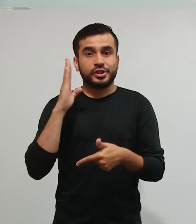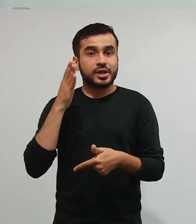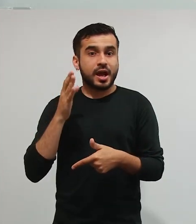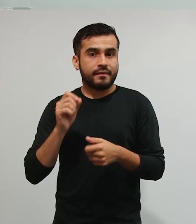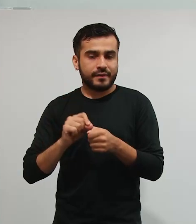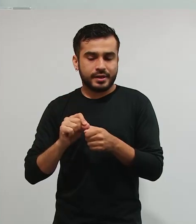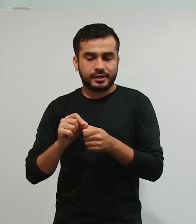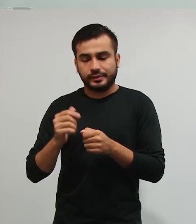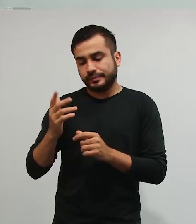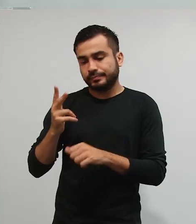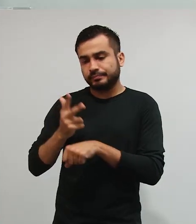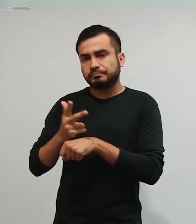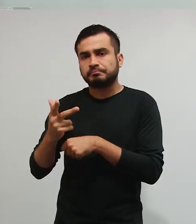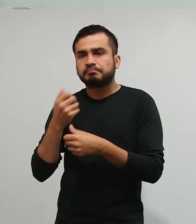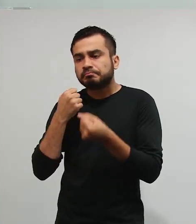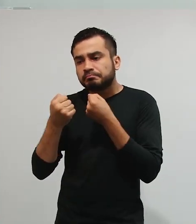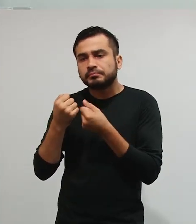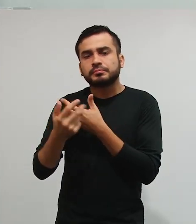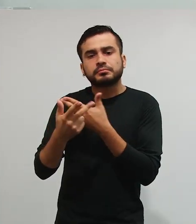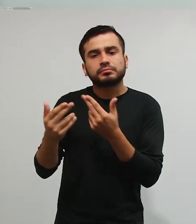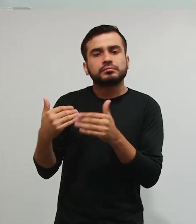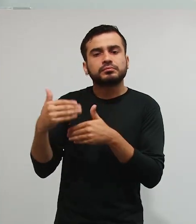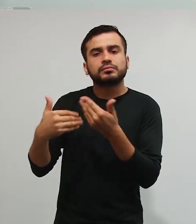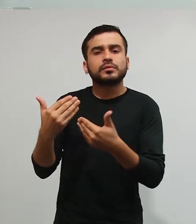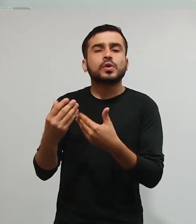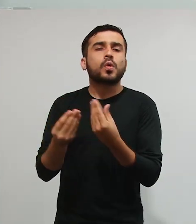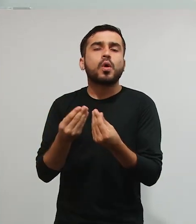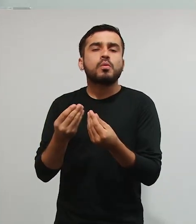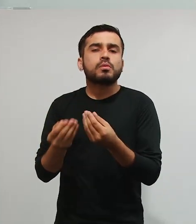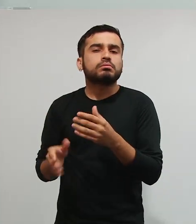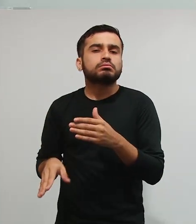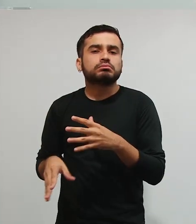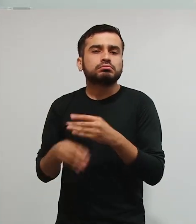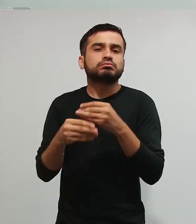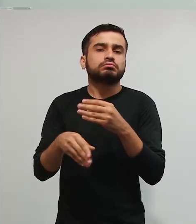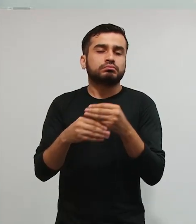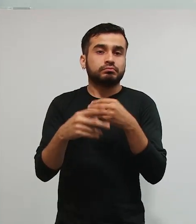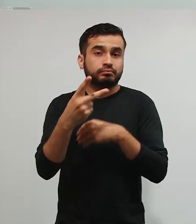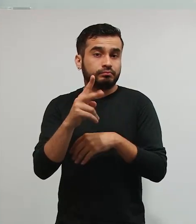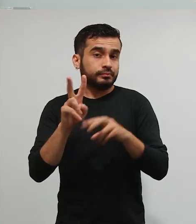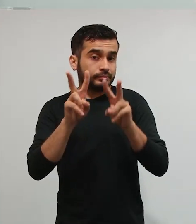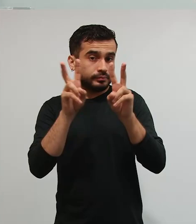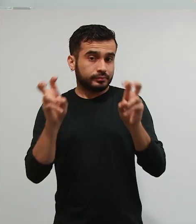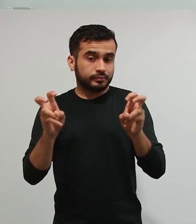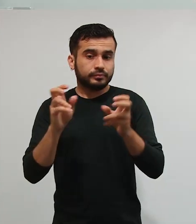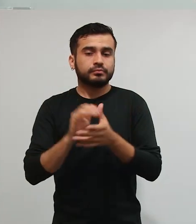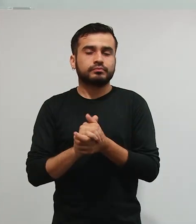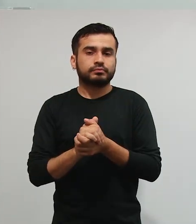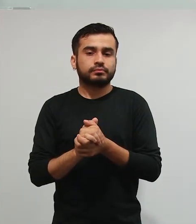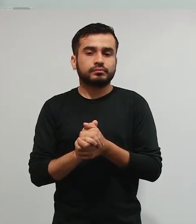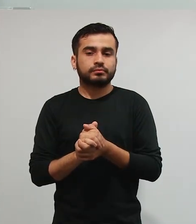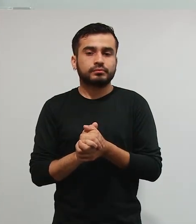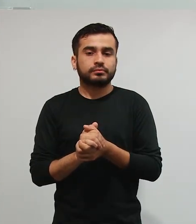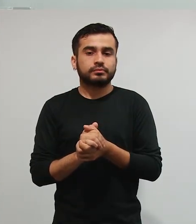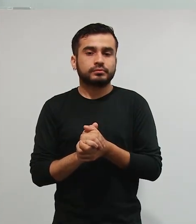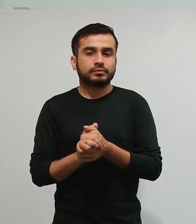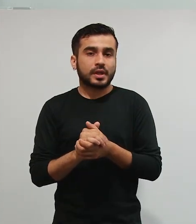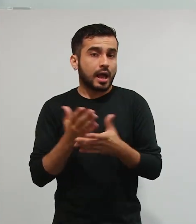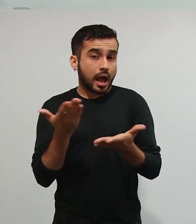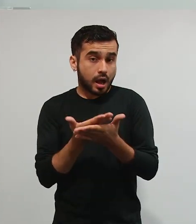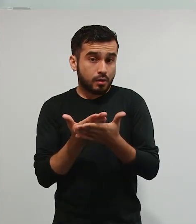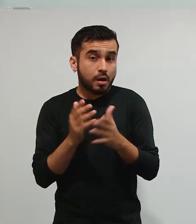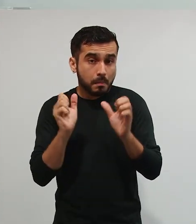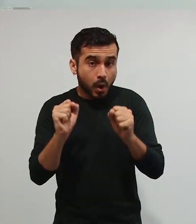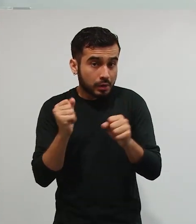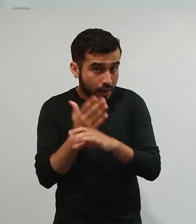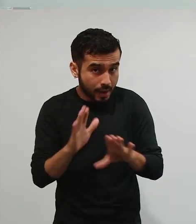realizado contribuiu para a discussão dessa temática. Então, olha só, falei tudo, a aula